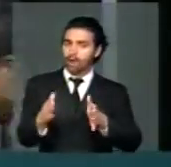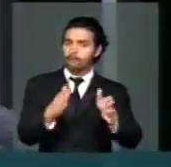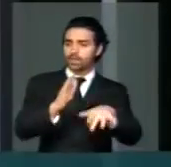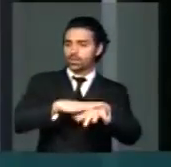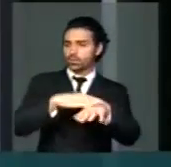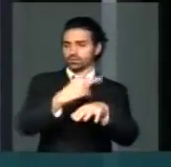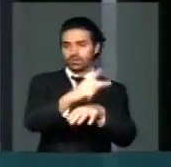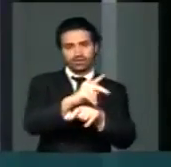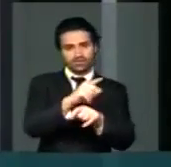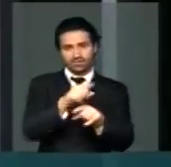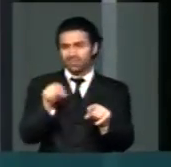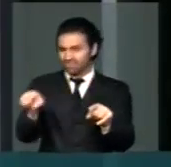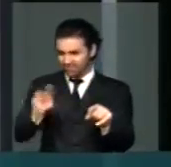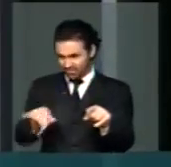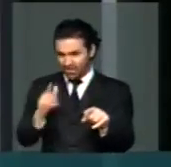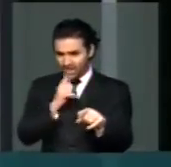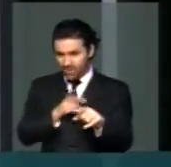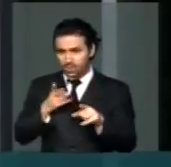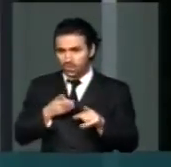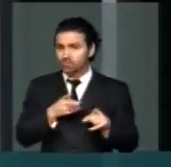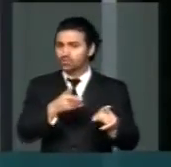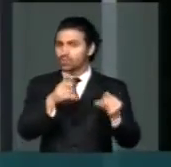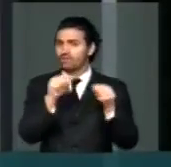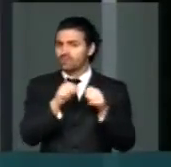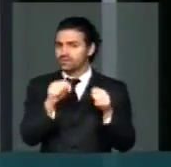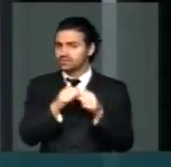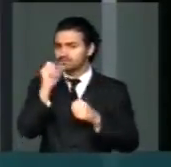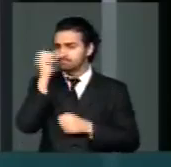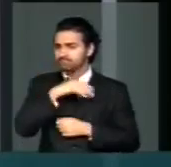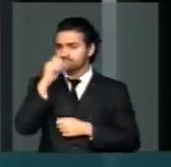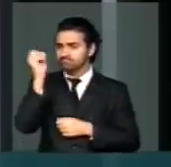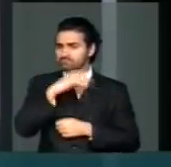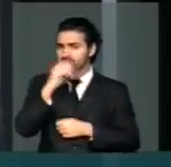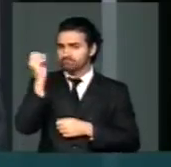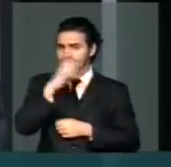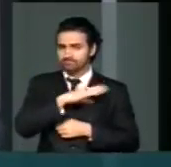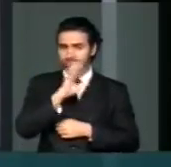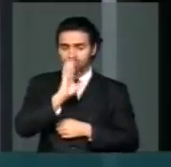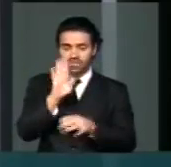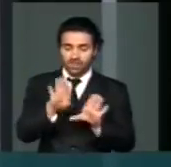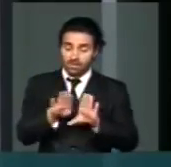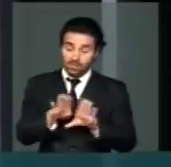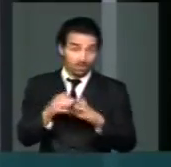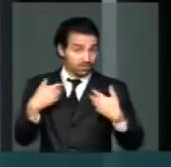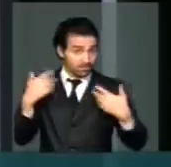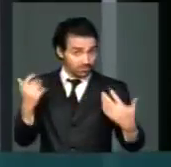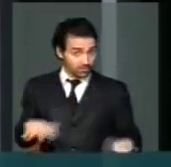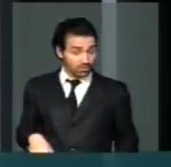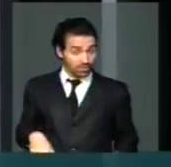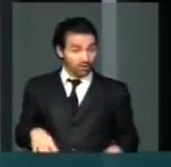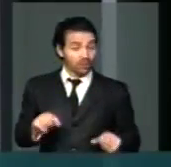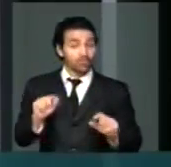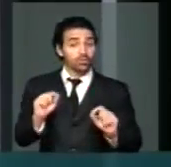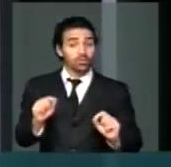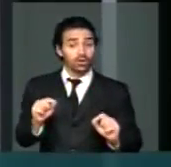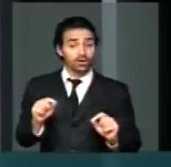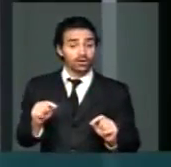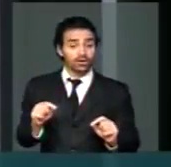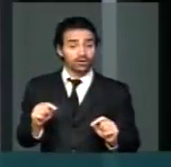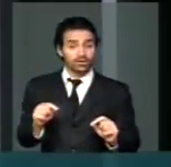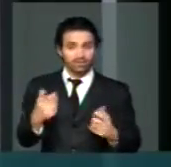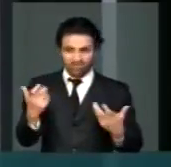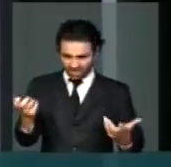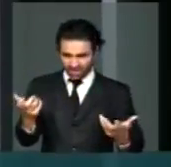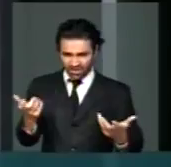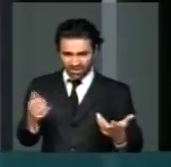não vão continuar aparelhando como estão fazendo, e mais do que isso, não vão querer calar a boca de todos aqueles